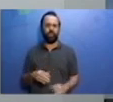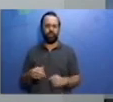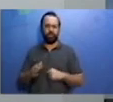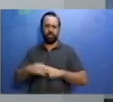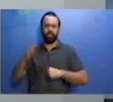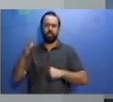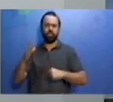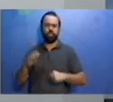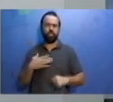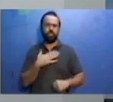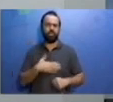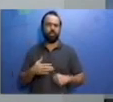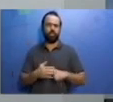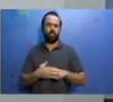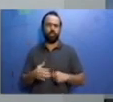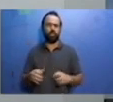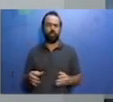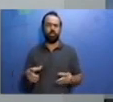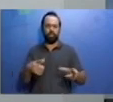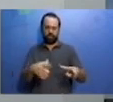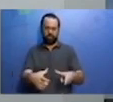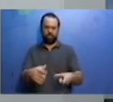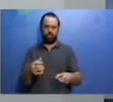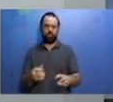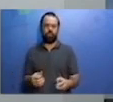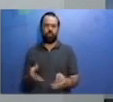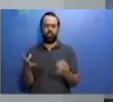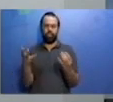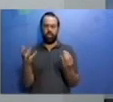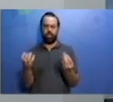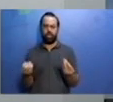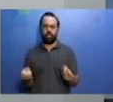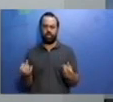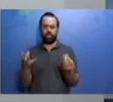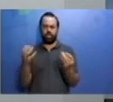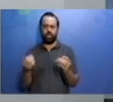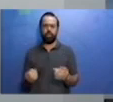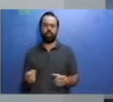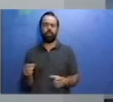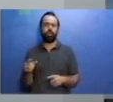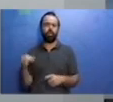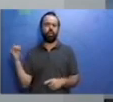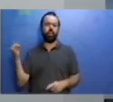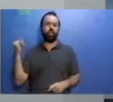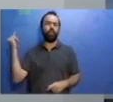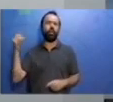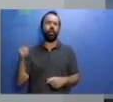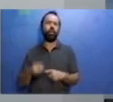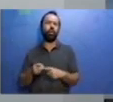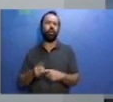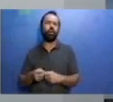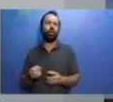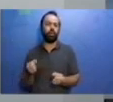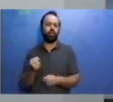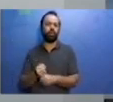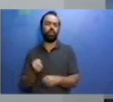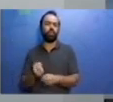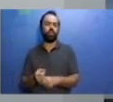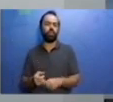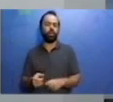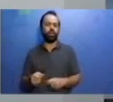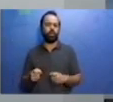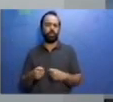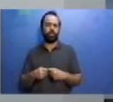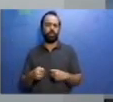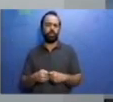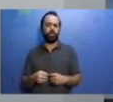ambientes úmidos. E a principal função deles é degradação da matéria orgânica. Eles estão em ambiente onde há matéria